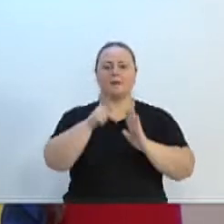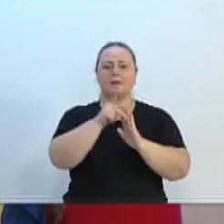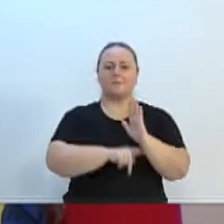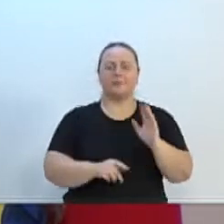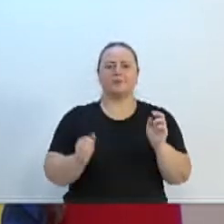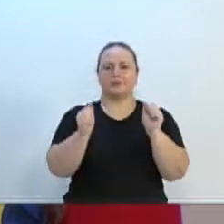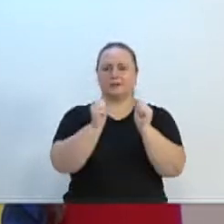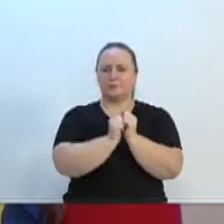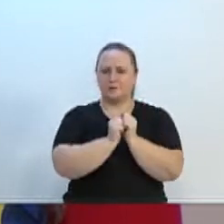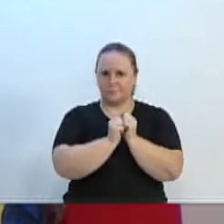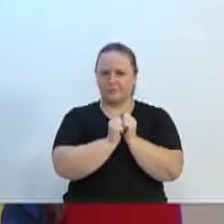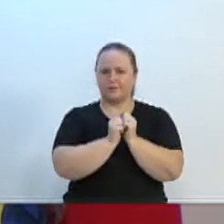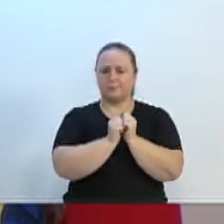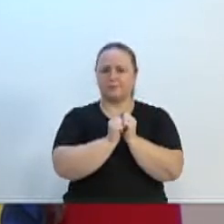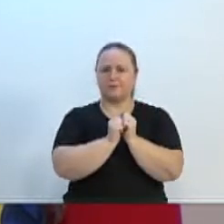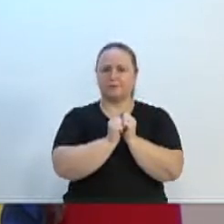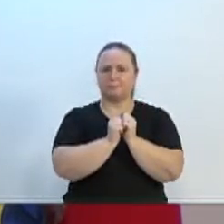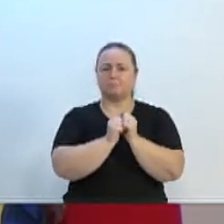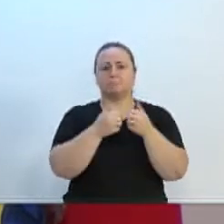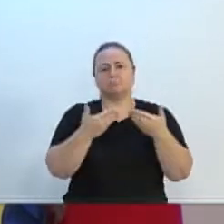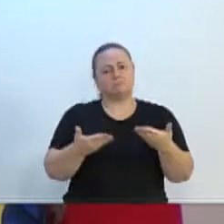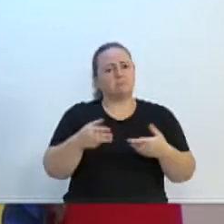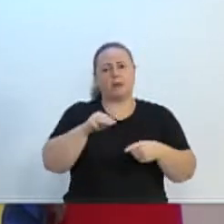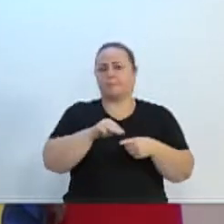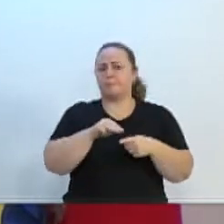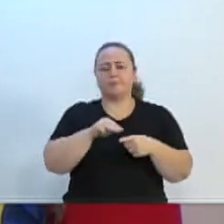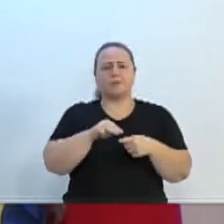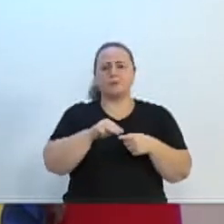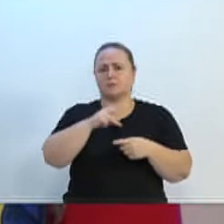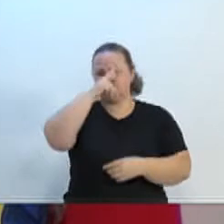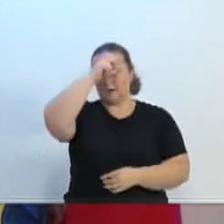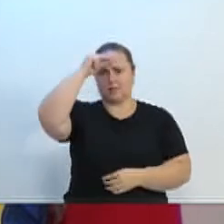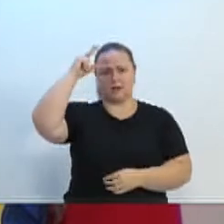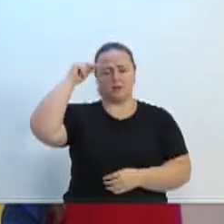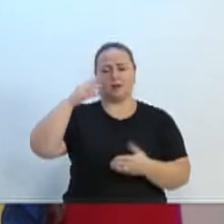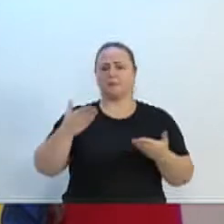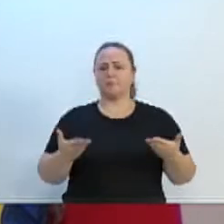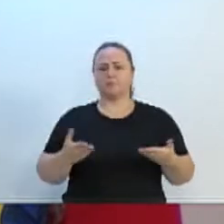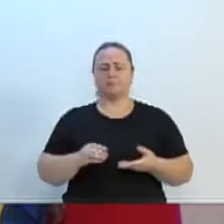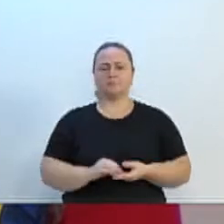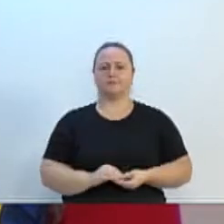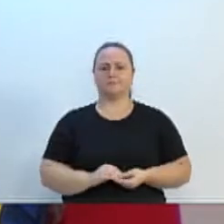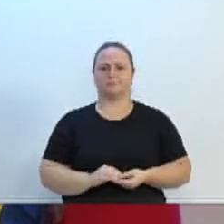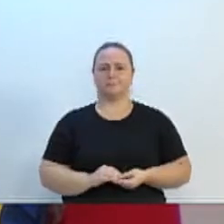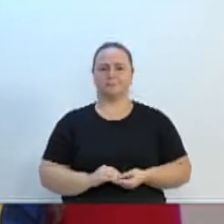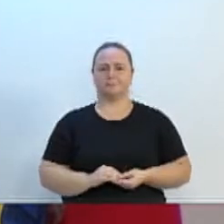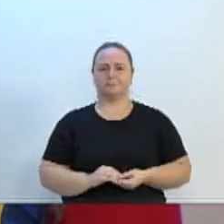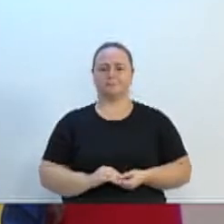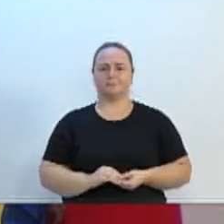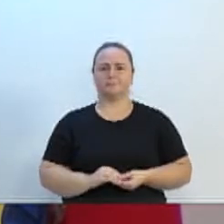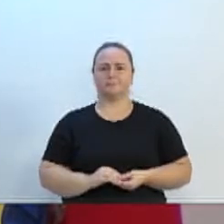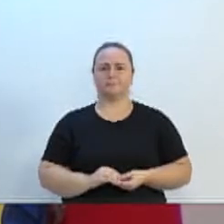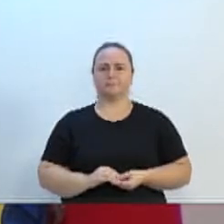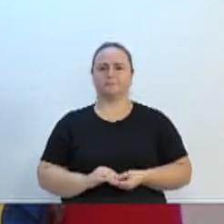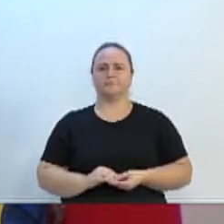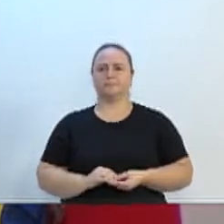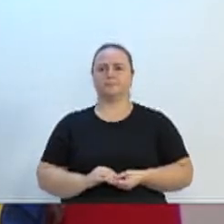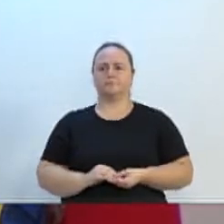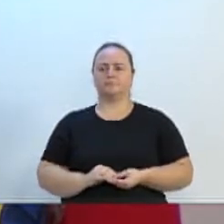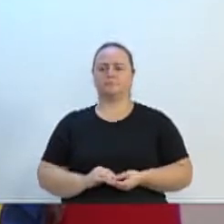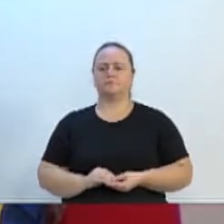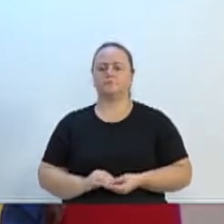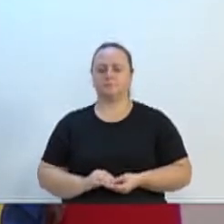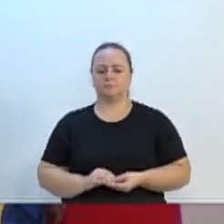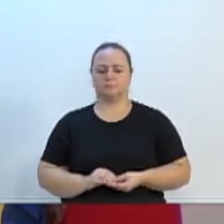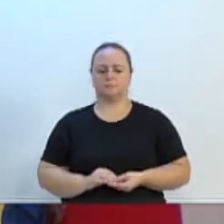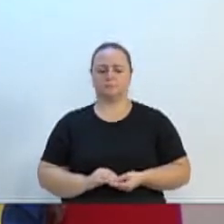através do governo municipal. Até o meu entendimento, ele deveria ser feito